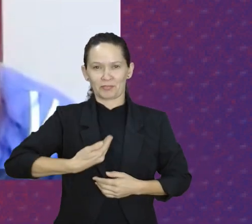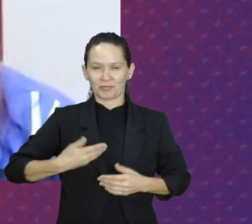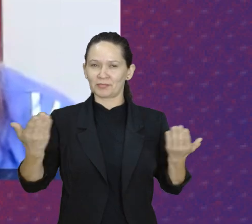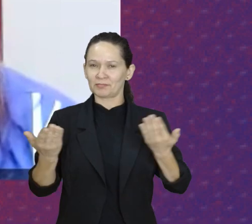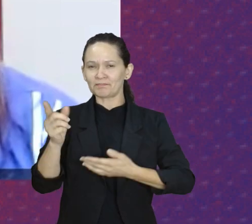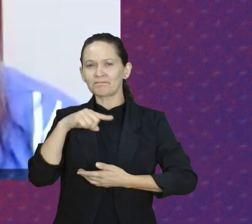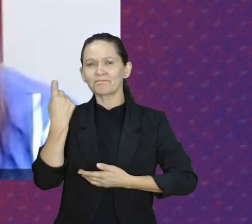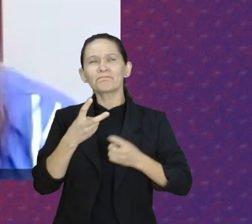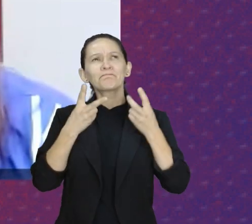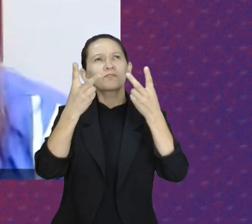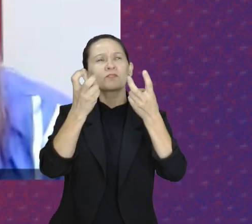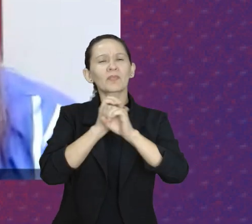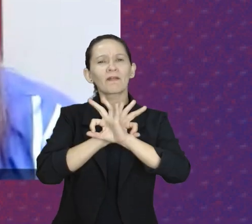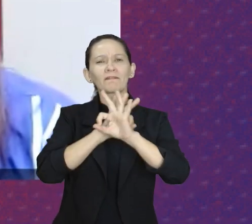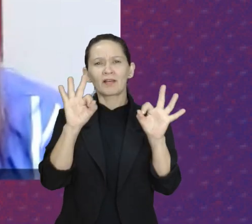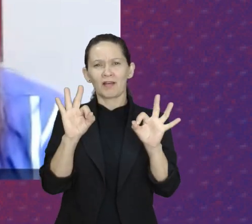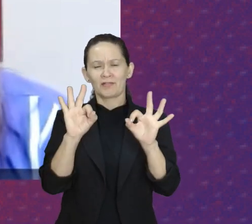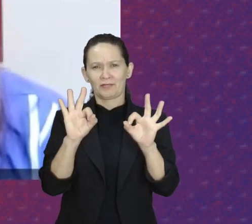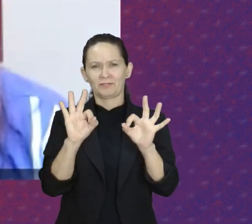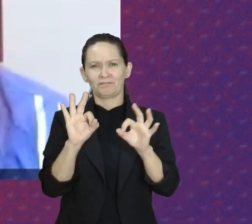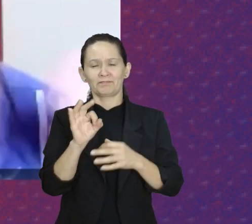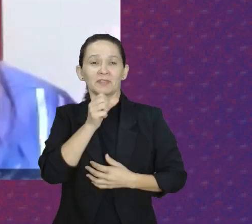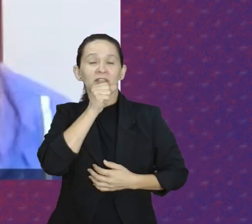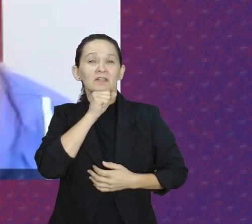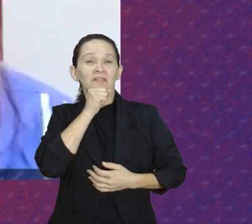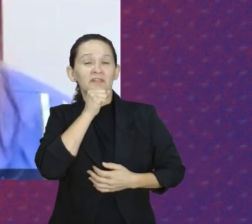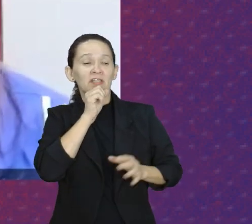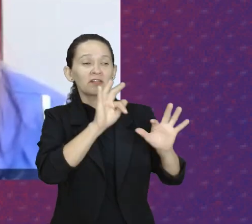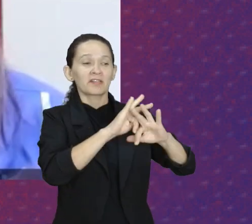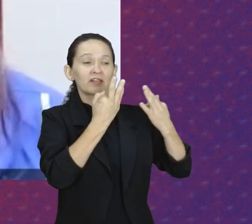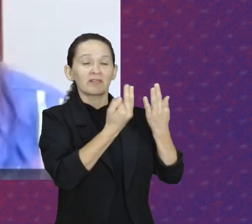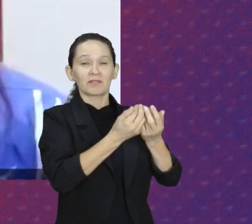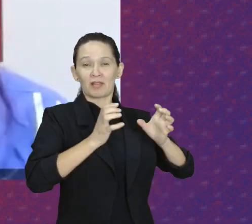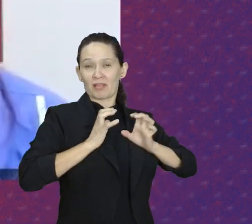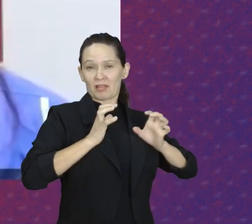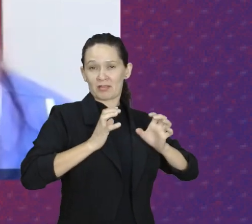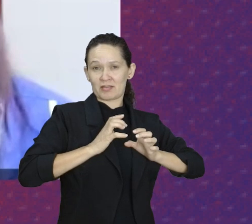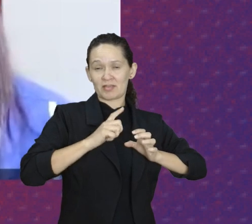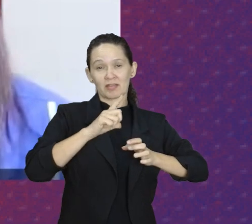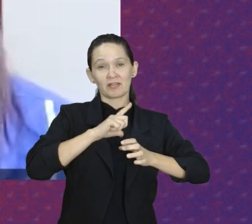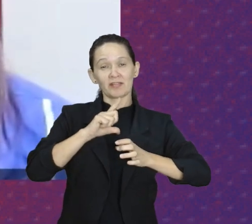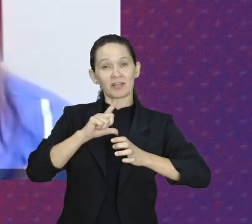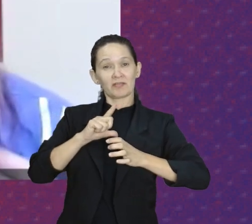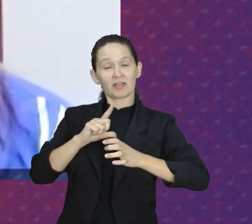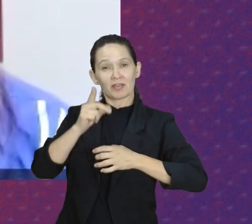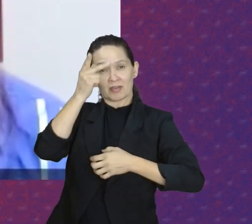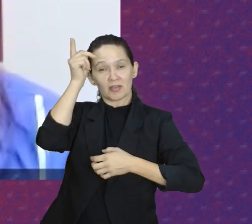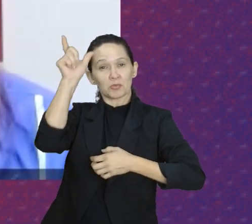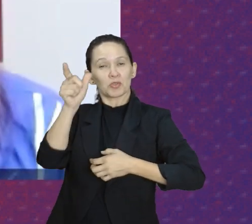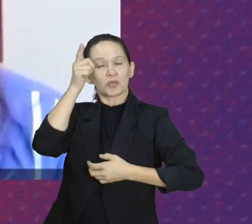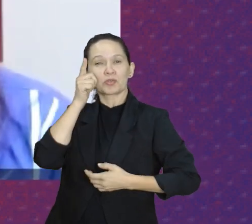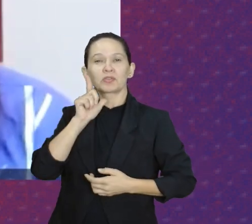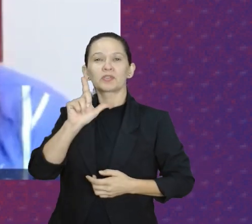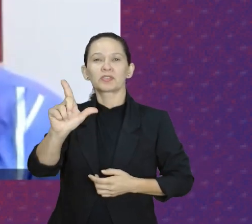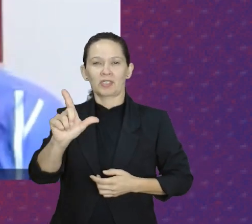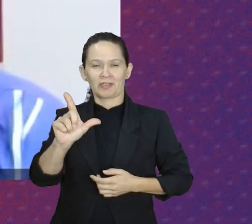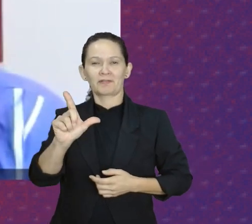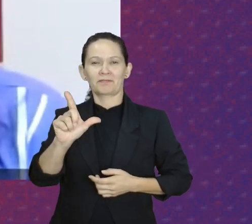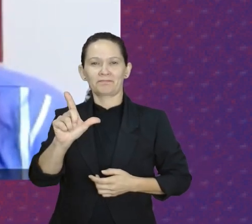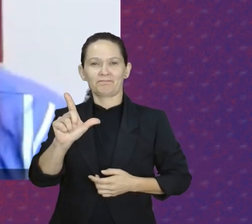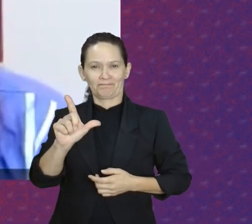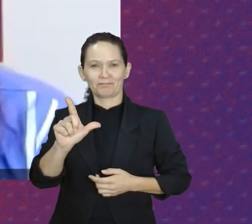gente vê que os idosos das famílias mais ricas são os que conseguem, num